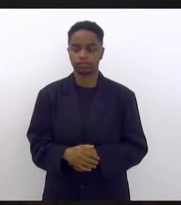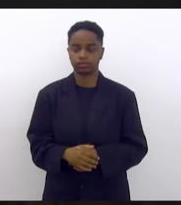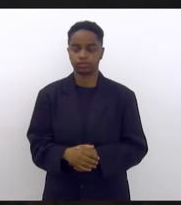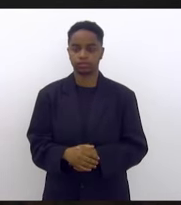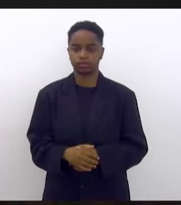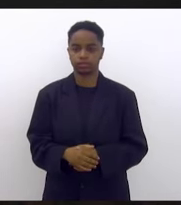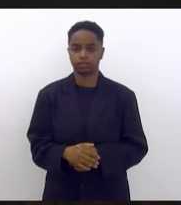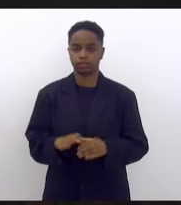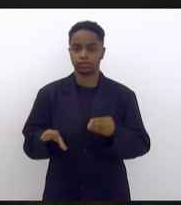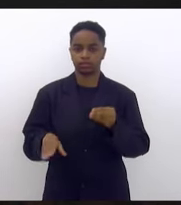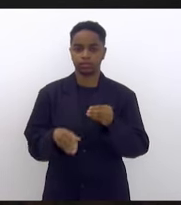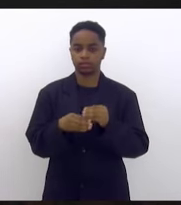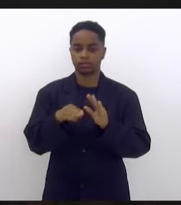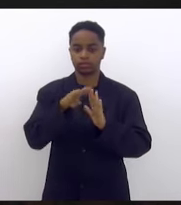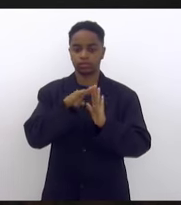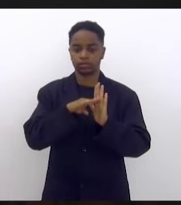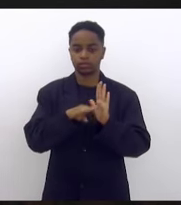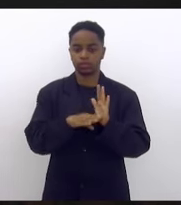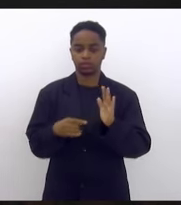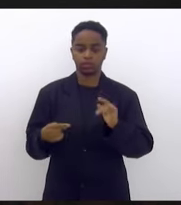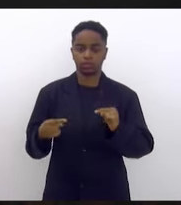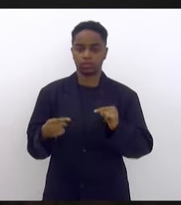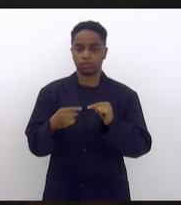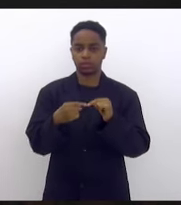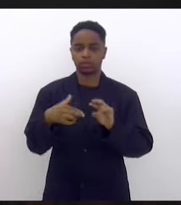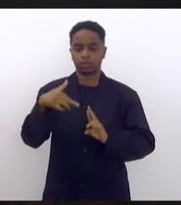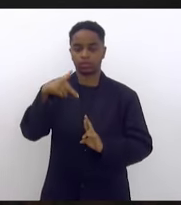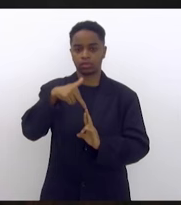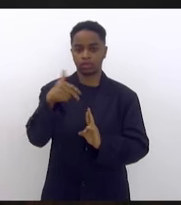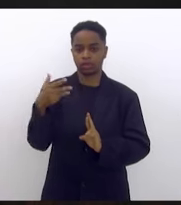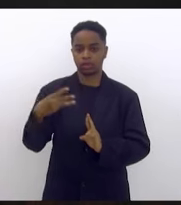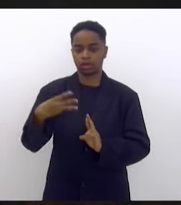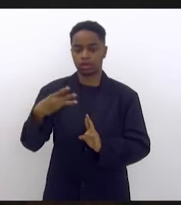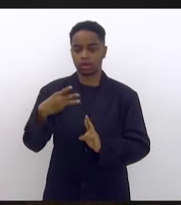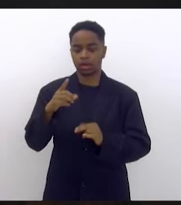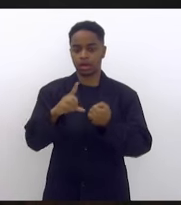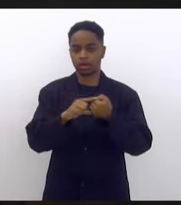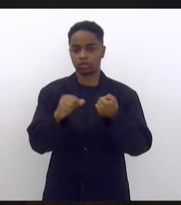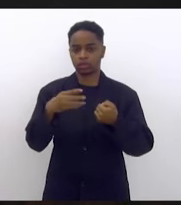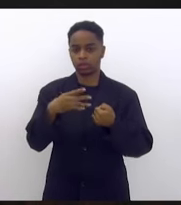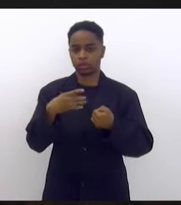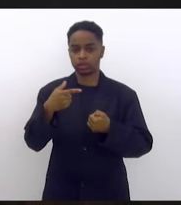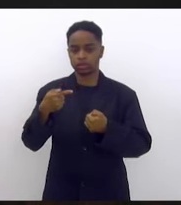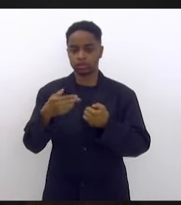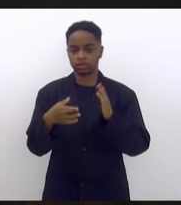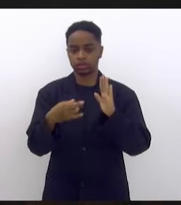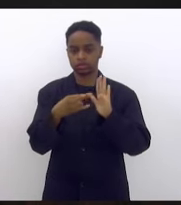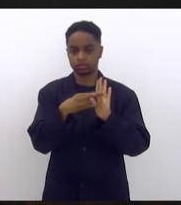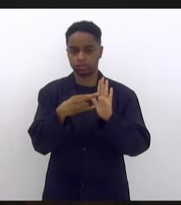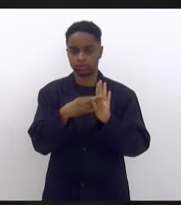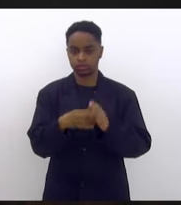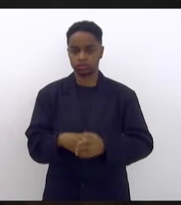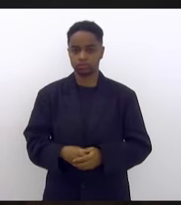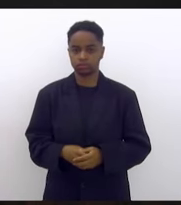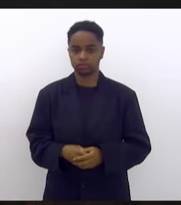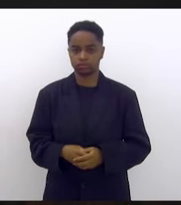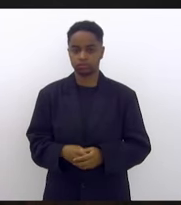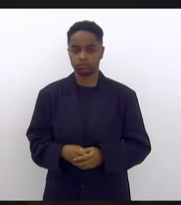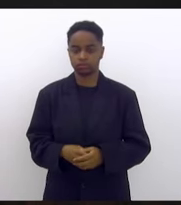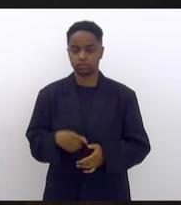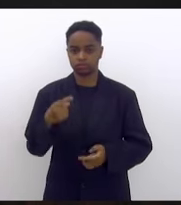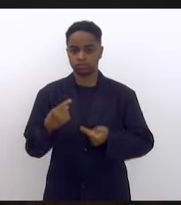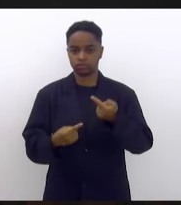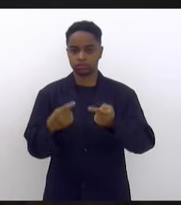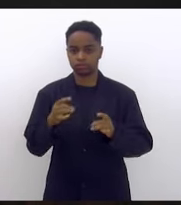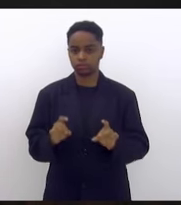Incluídos na ordem do dia, de acordo com o parágrafo 3º do artigo 47 do Regimento Interno, em tramitação